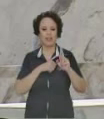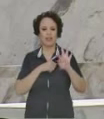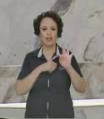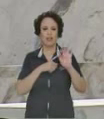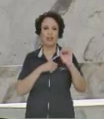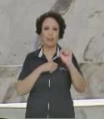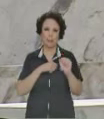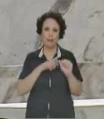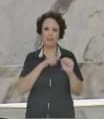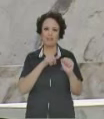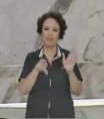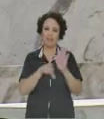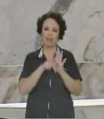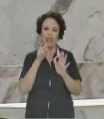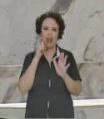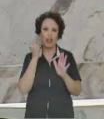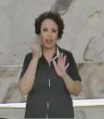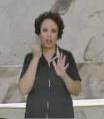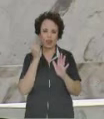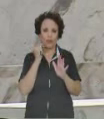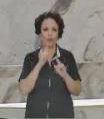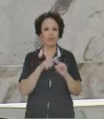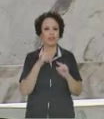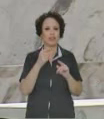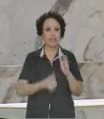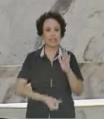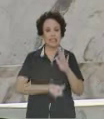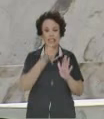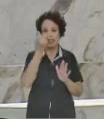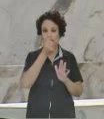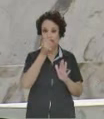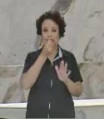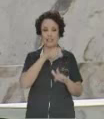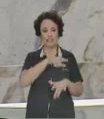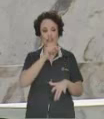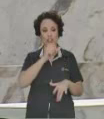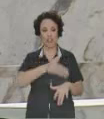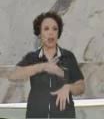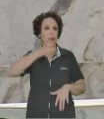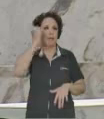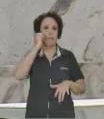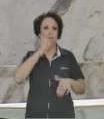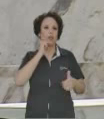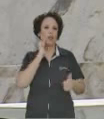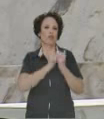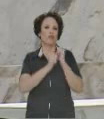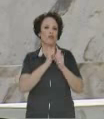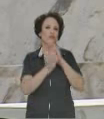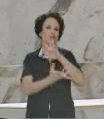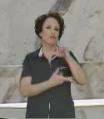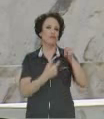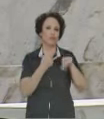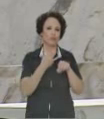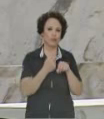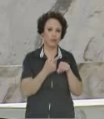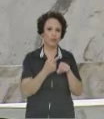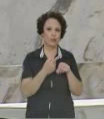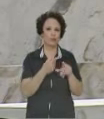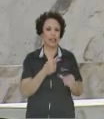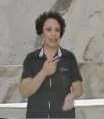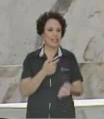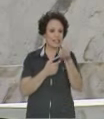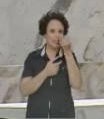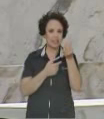pela sexta vez eleita melhor jogadora de futebol do mundo o ano passado é esse título de seis vezes